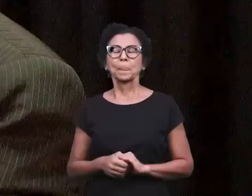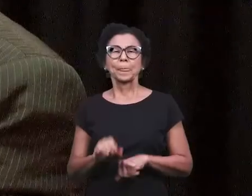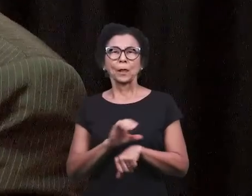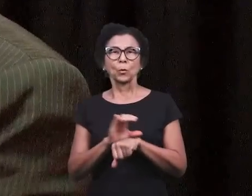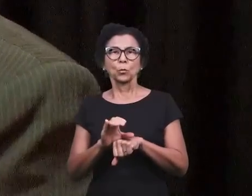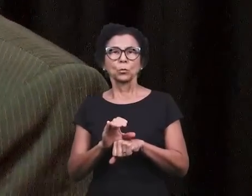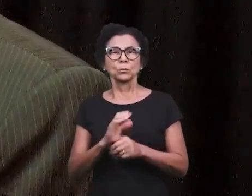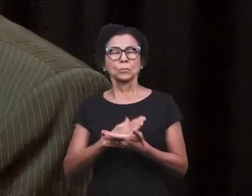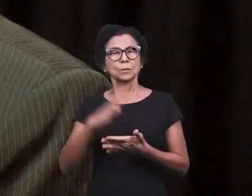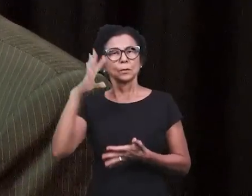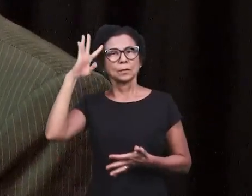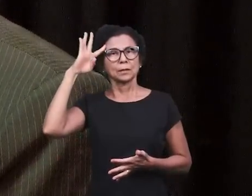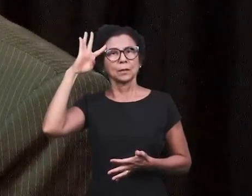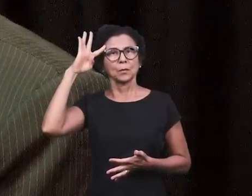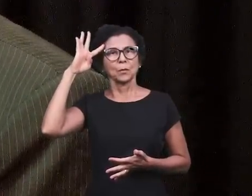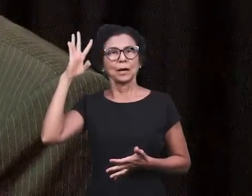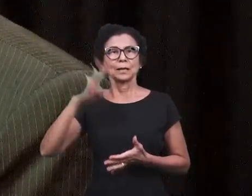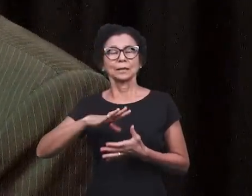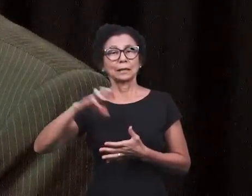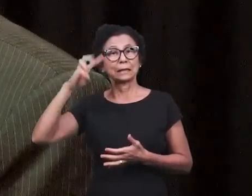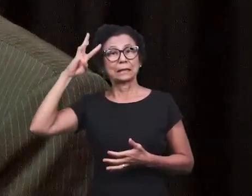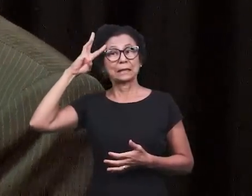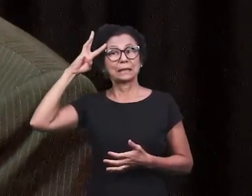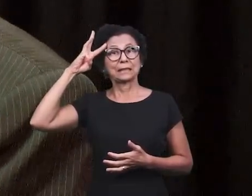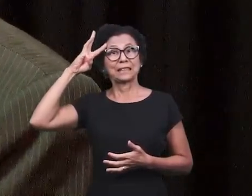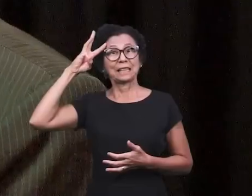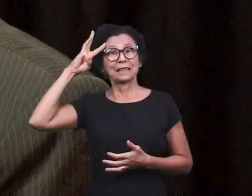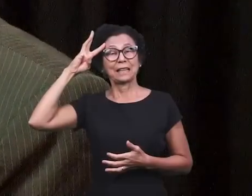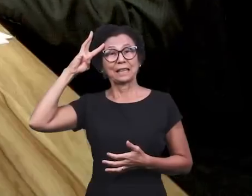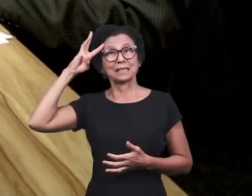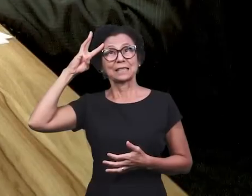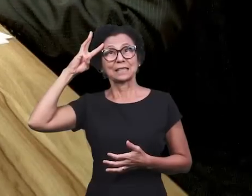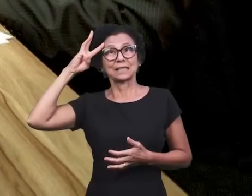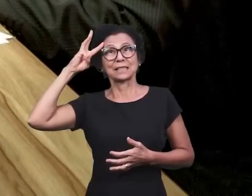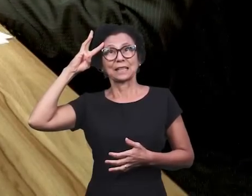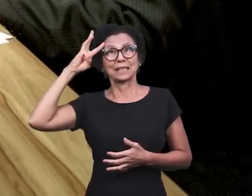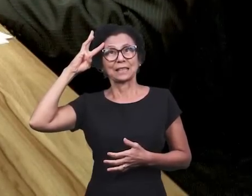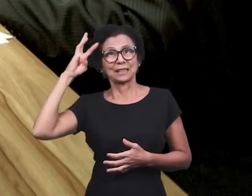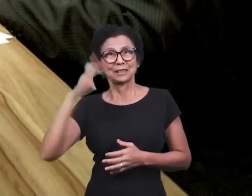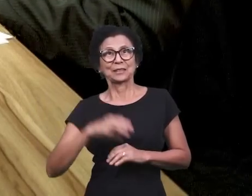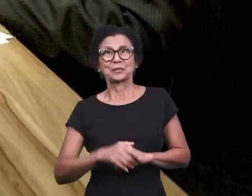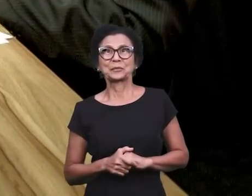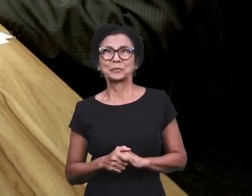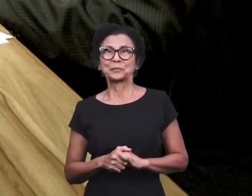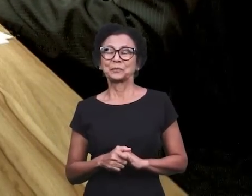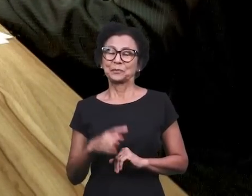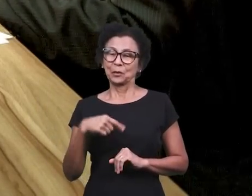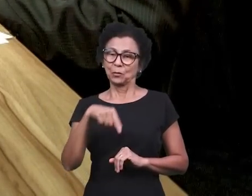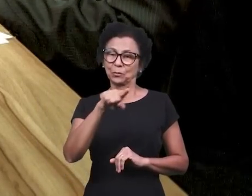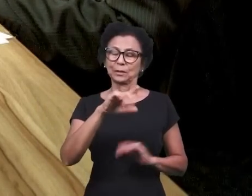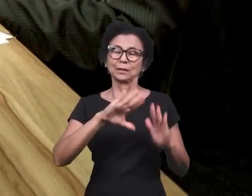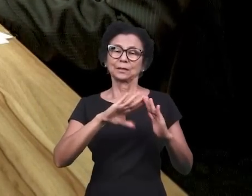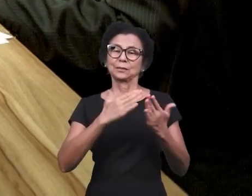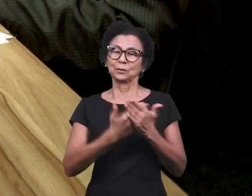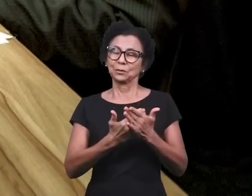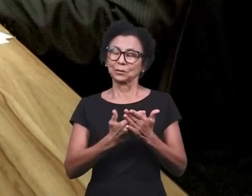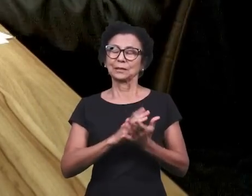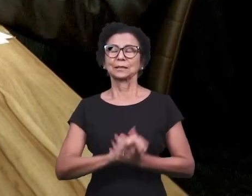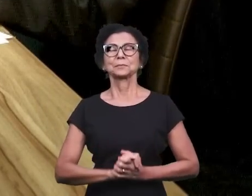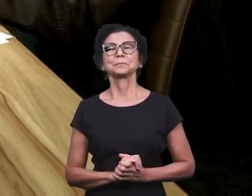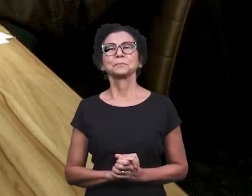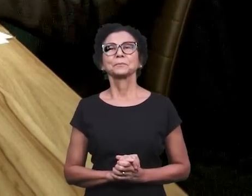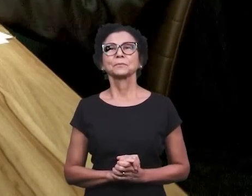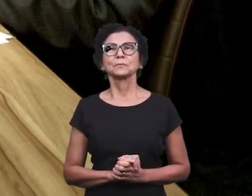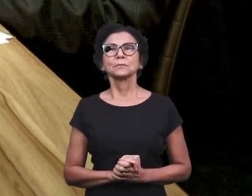na quarta, estou eu lá na terça-feira, no colégio, na escola. Já tinha desistido. Vida que segue, vida que segue, trabalhando. E